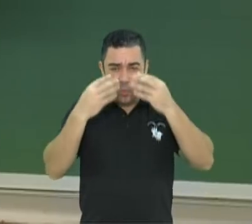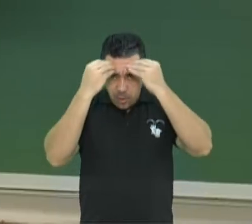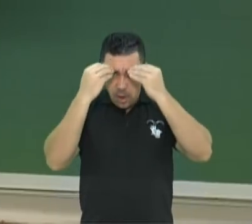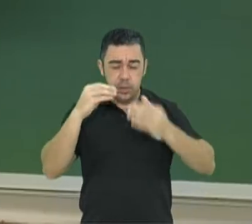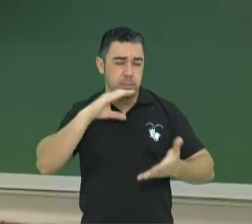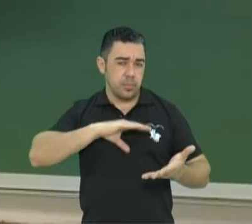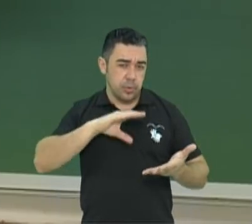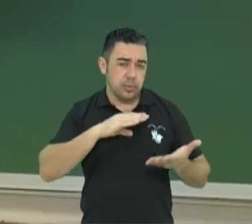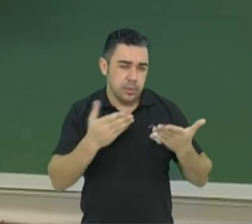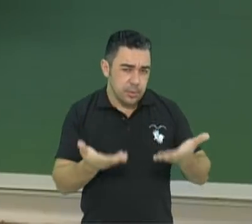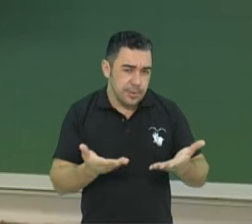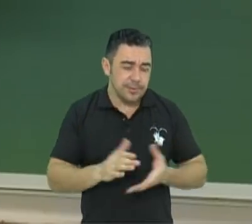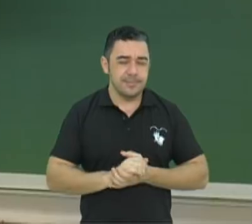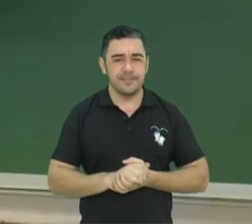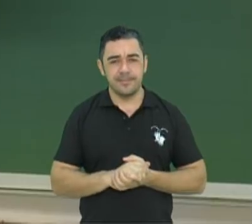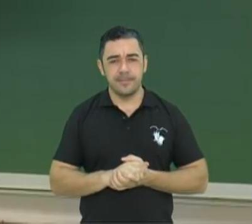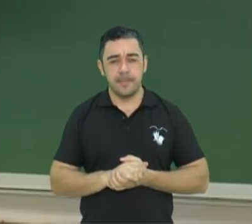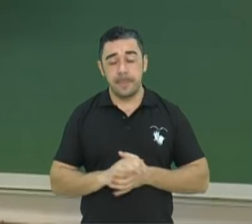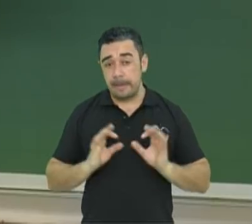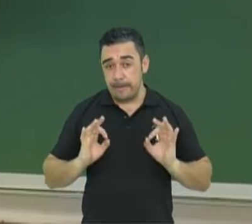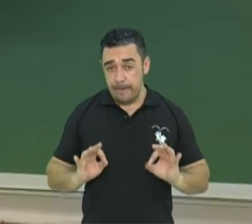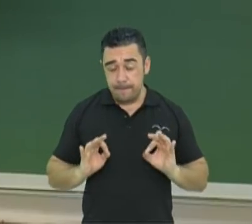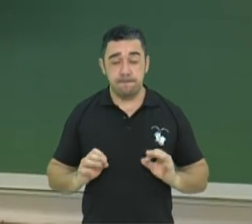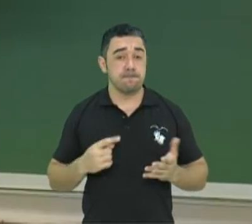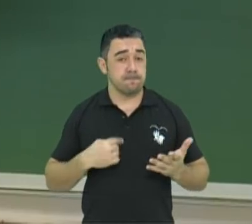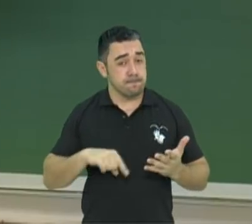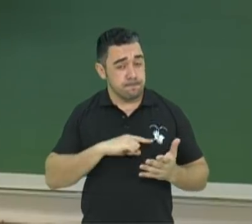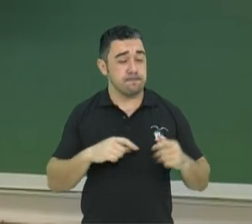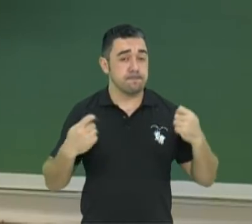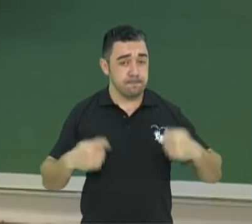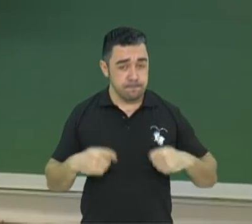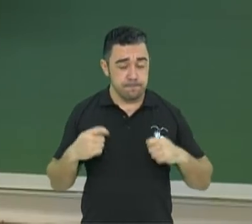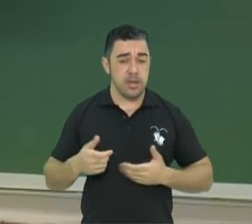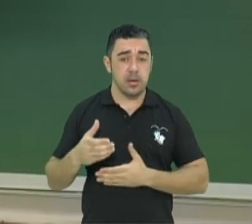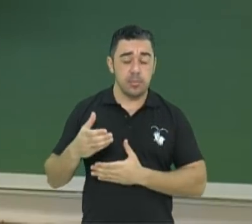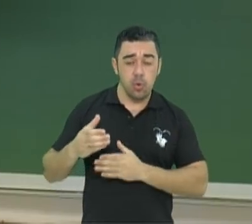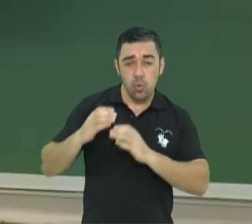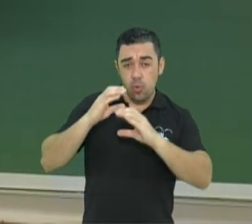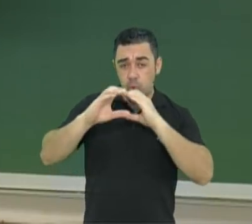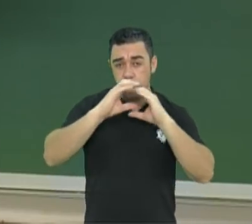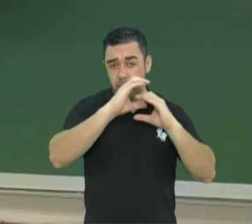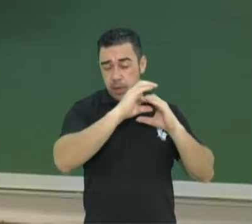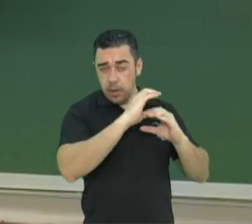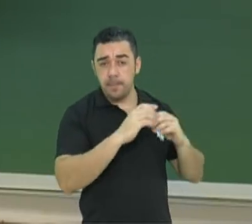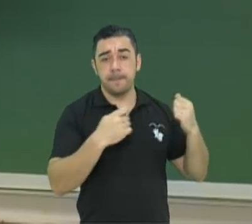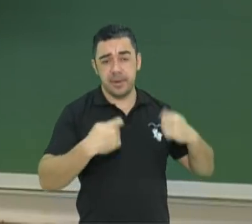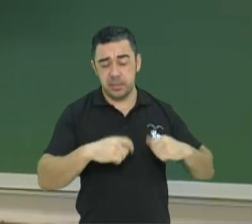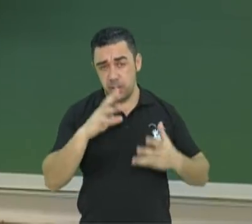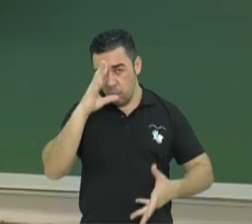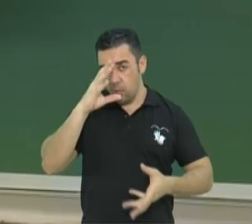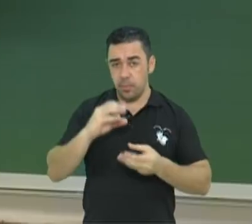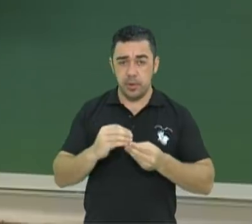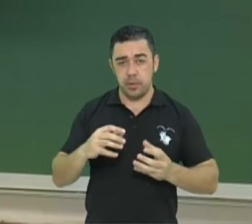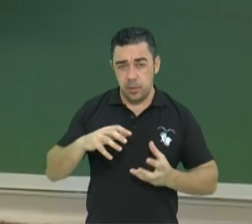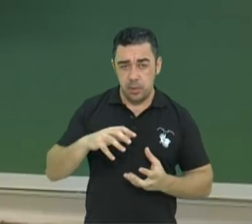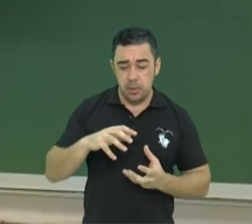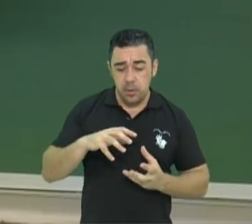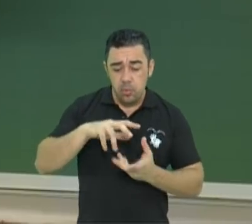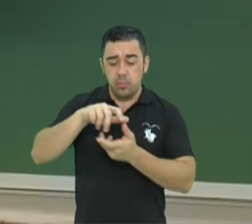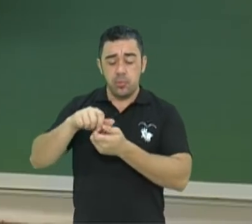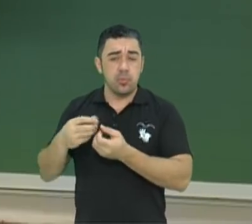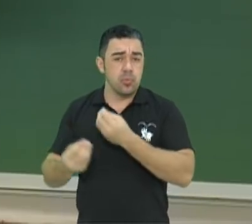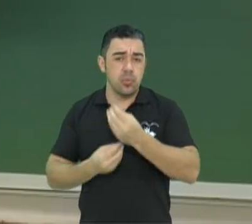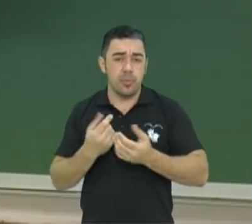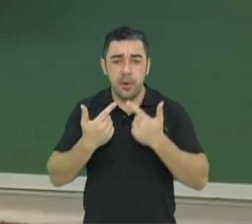língua portuguesa, certo? Então, nós precisamos nos comunicar, nós precisamos compreender o mundo por meio